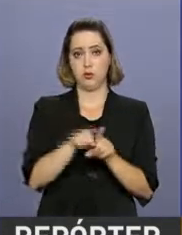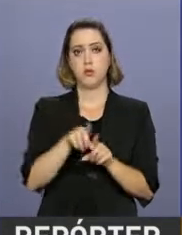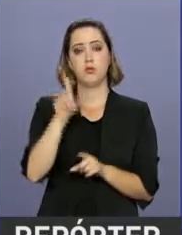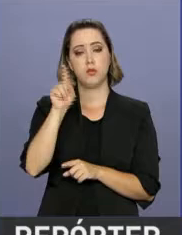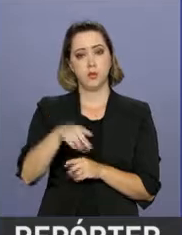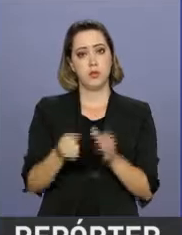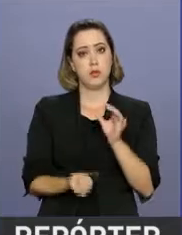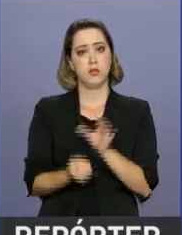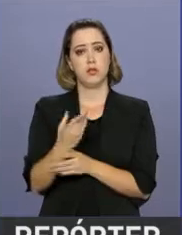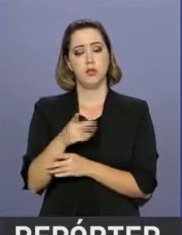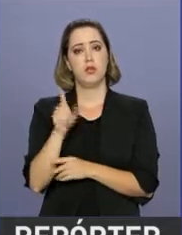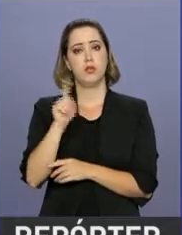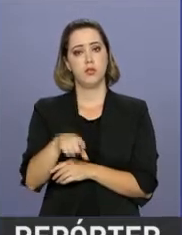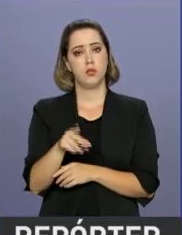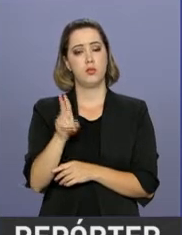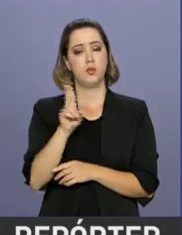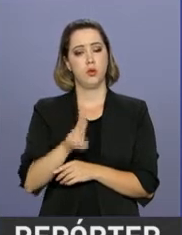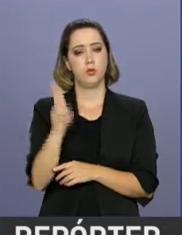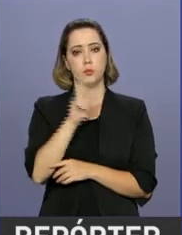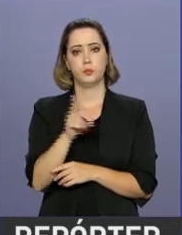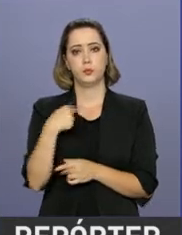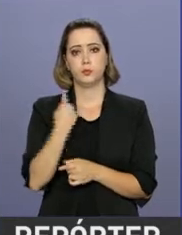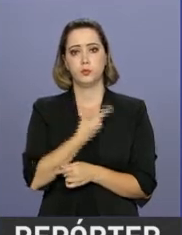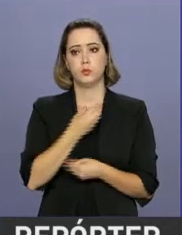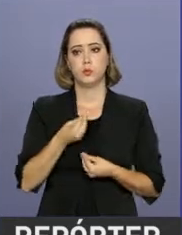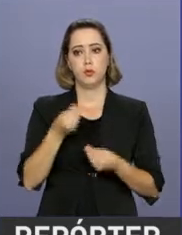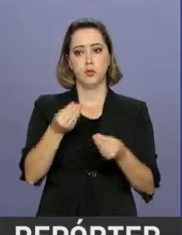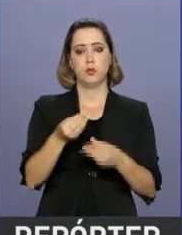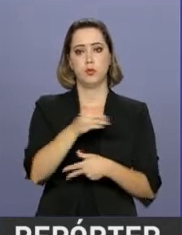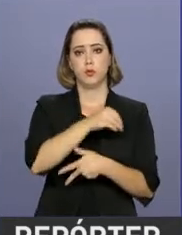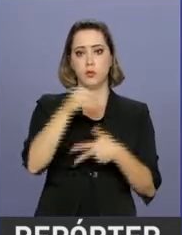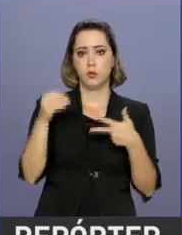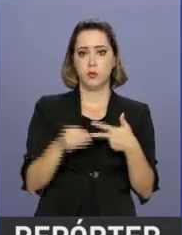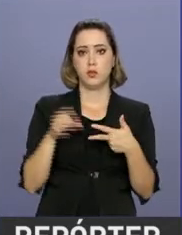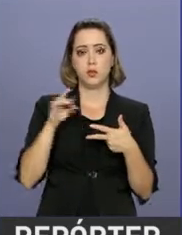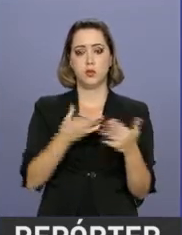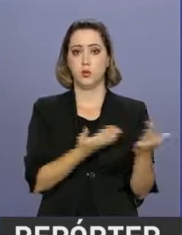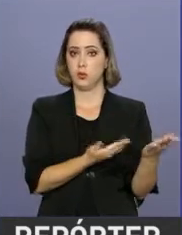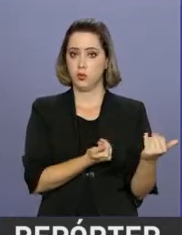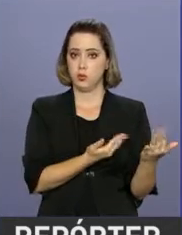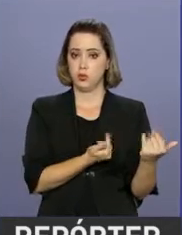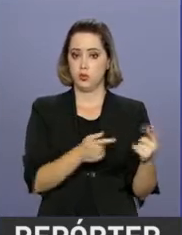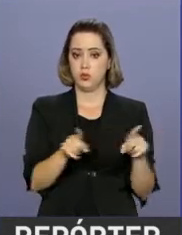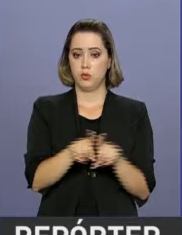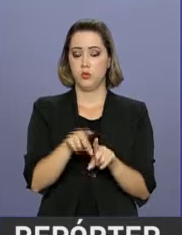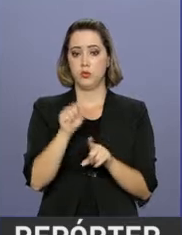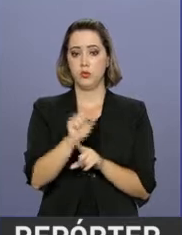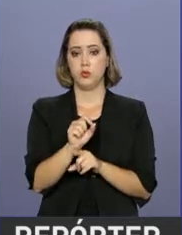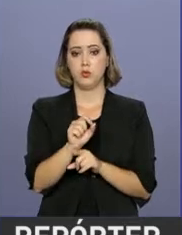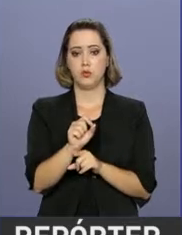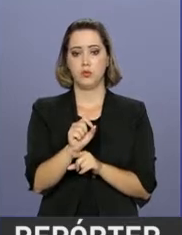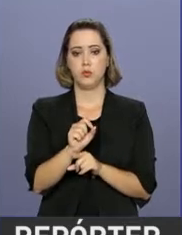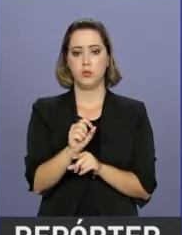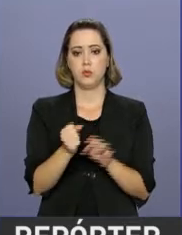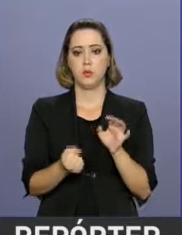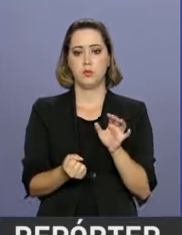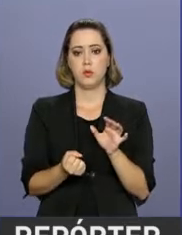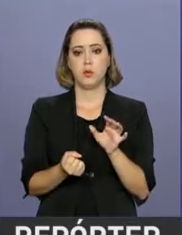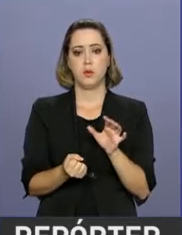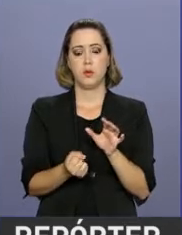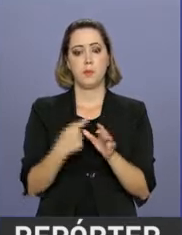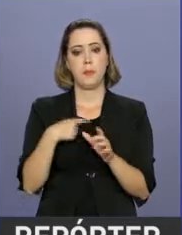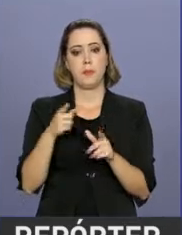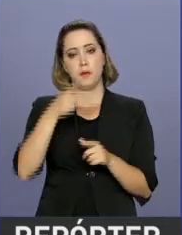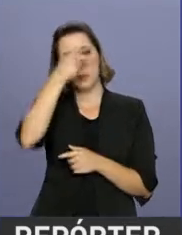nós vamos oferecer esse exame para os jovens adultos de todo o brasil aquele que nós e que se